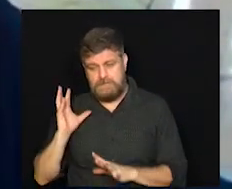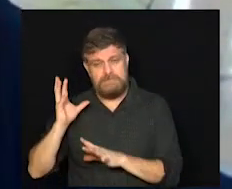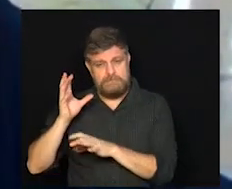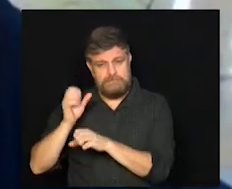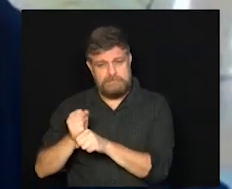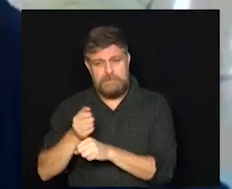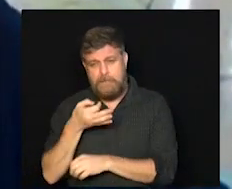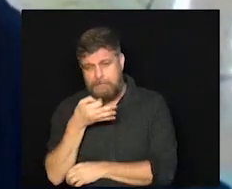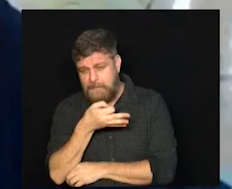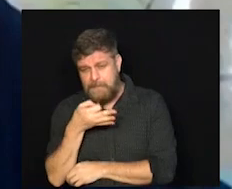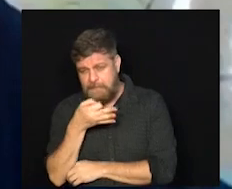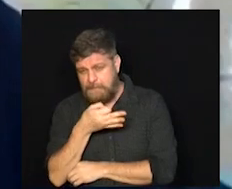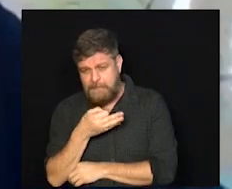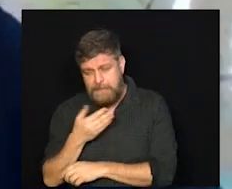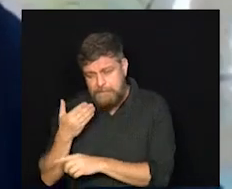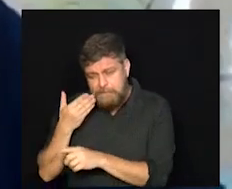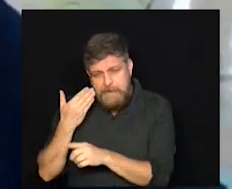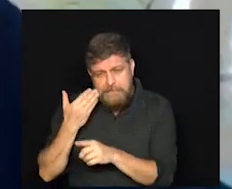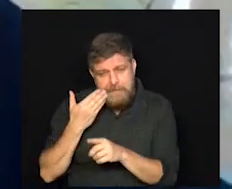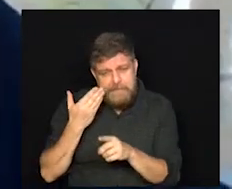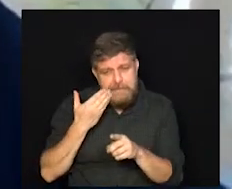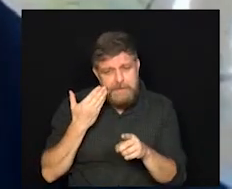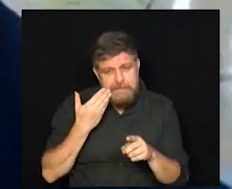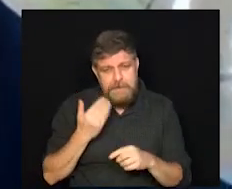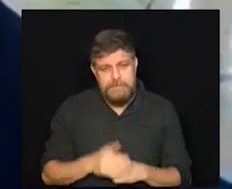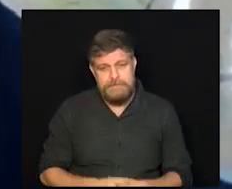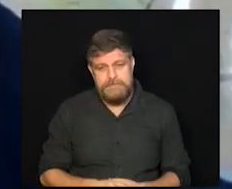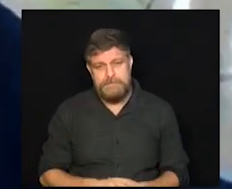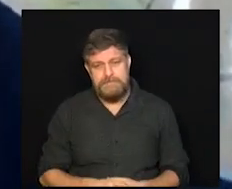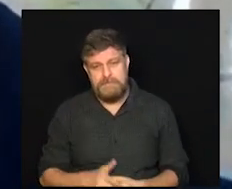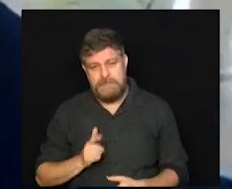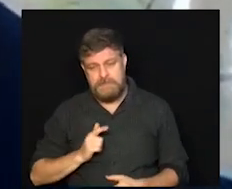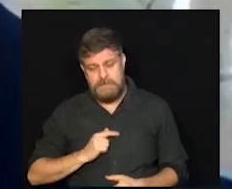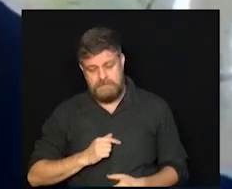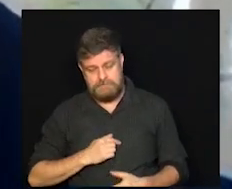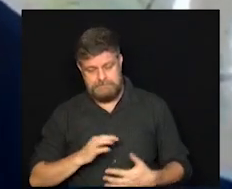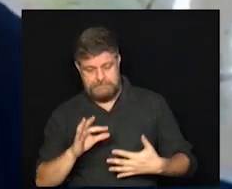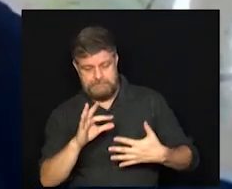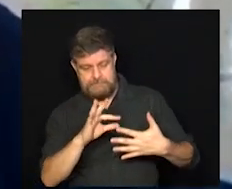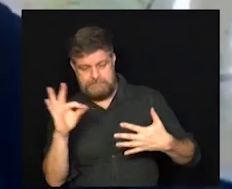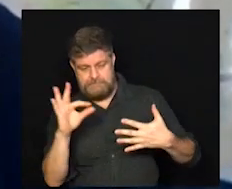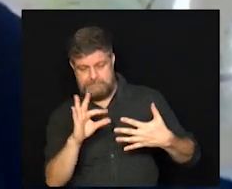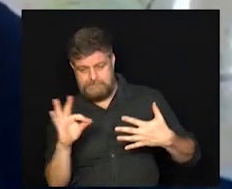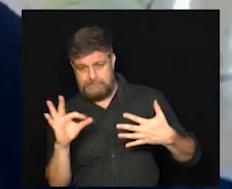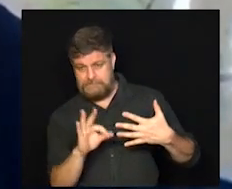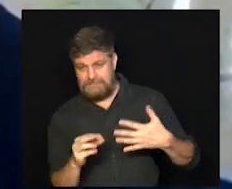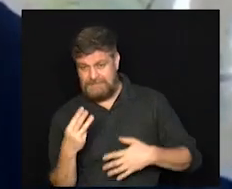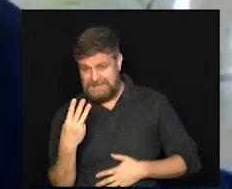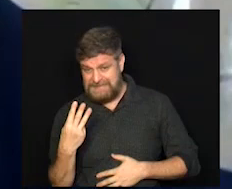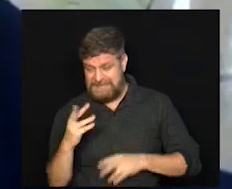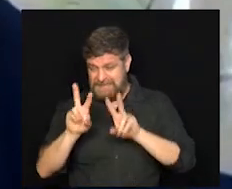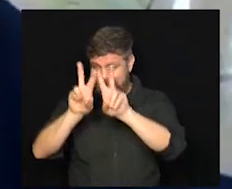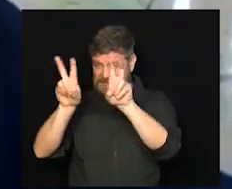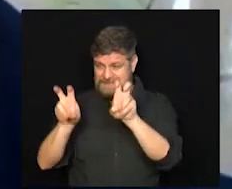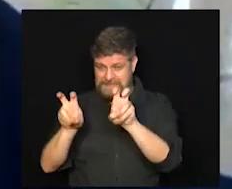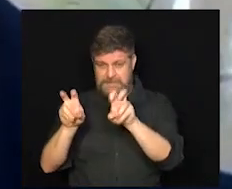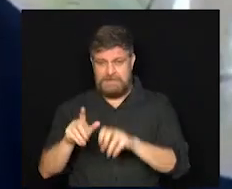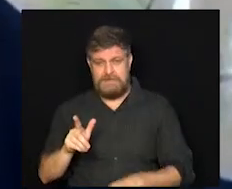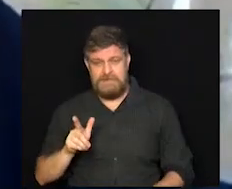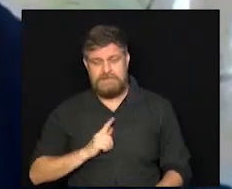apresentações que nós tivemos aqui hoje, eu tiraria esses 3 aspectos assim como